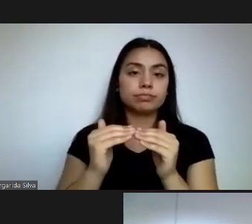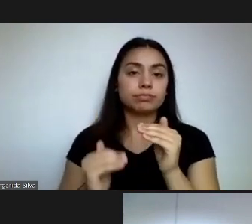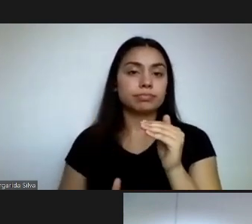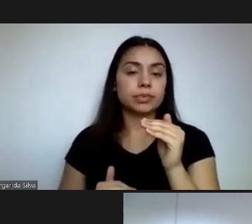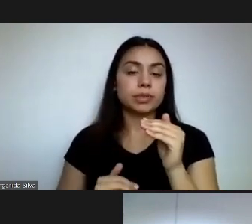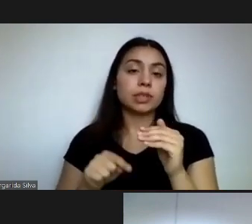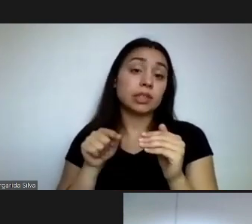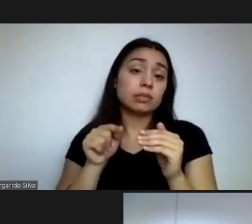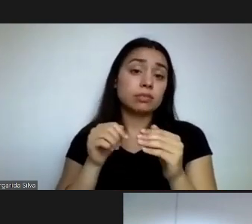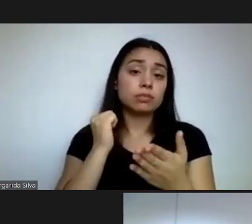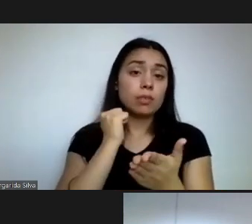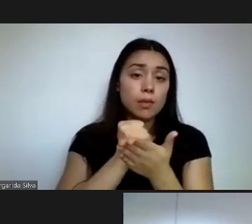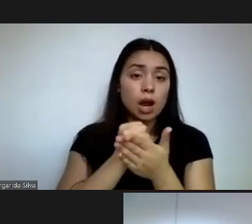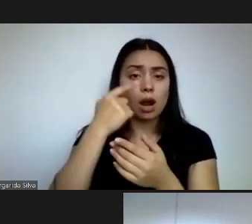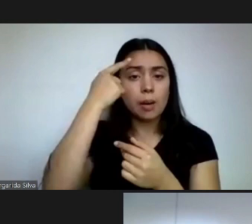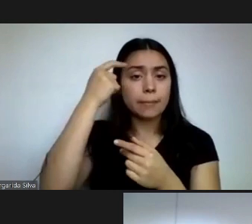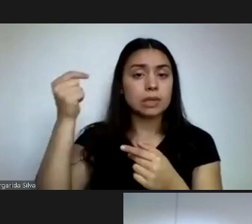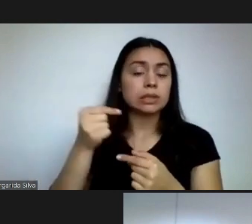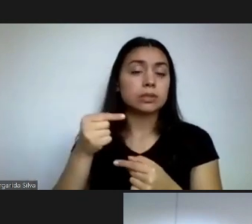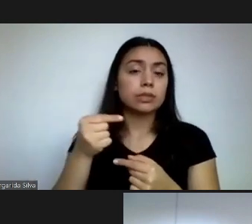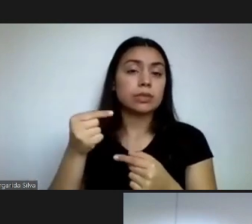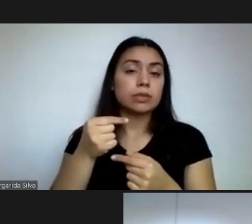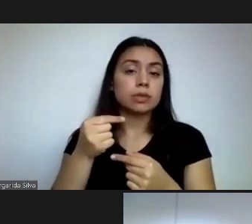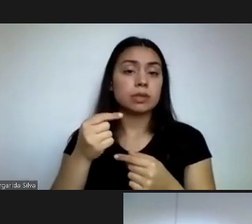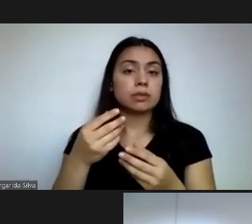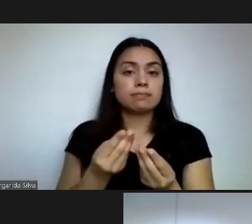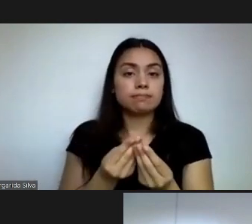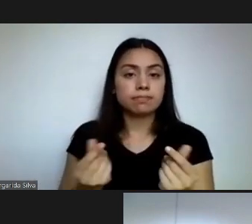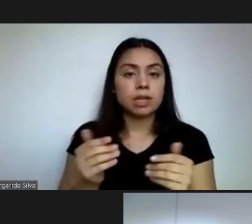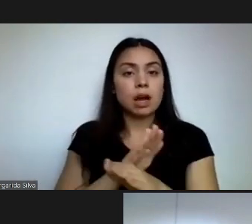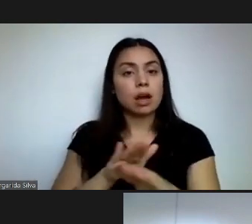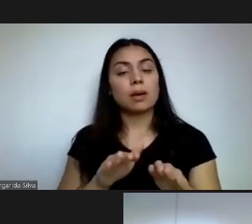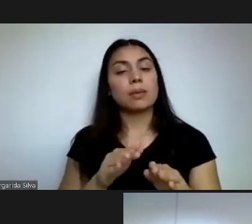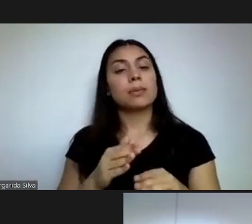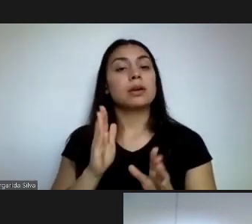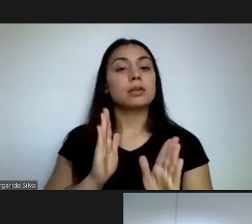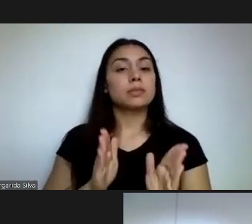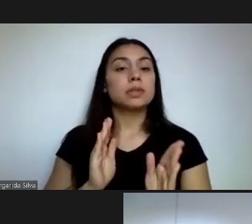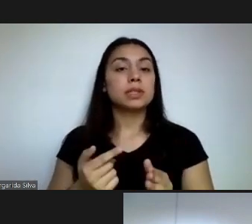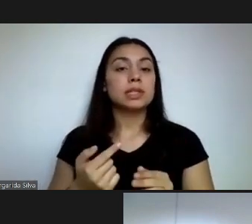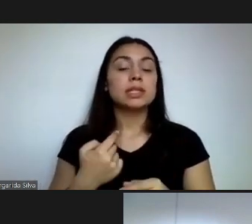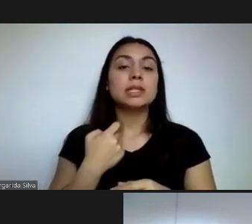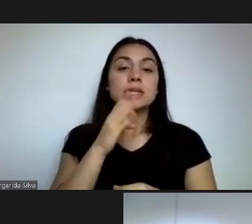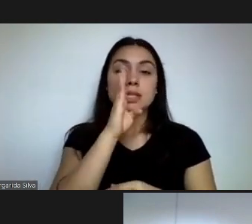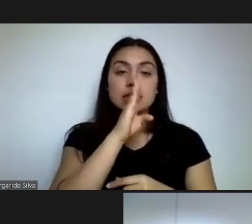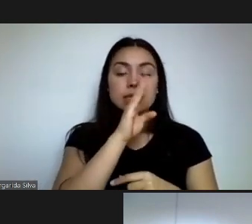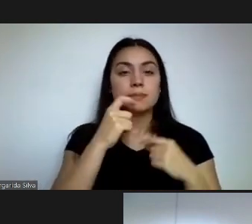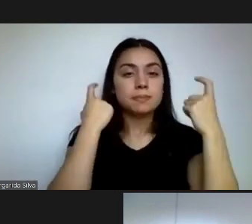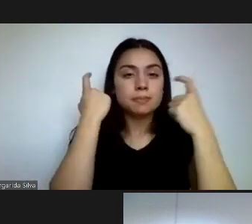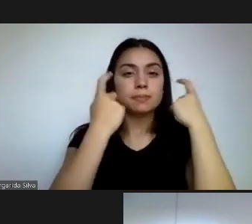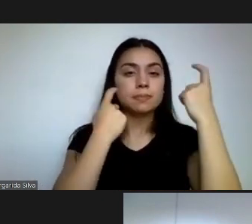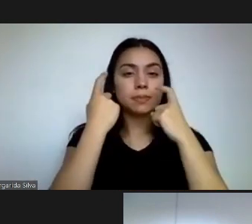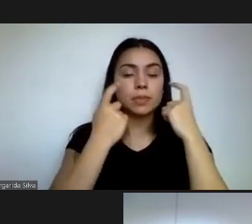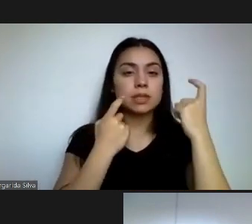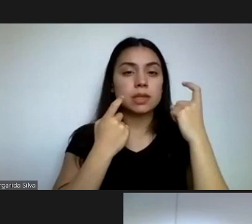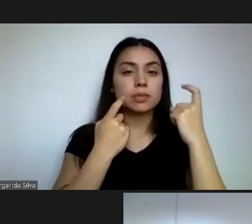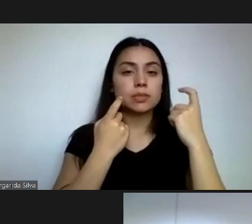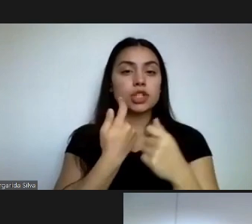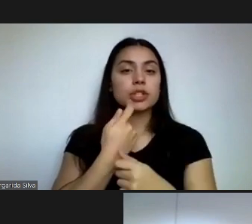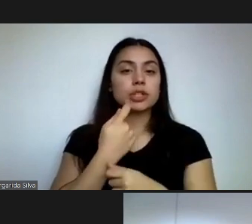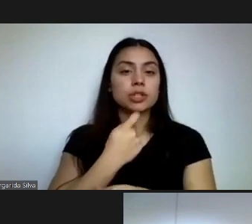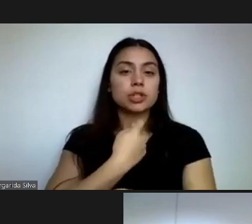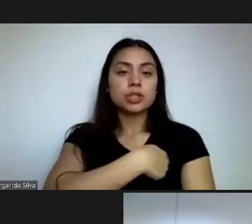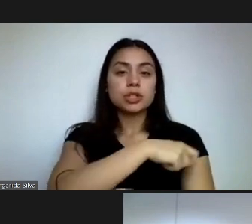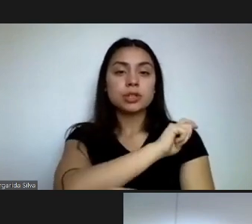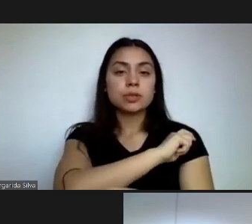estereótipo que deve ser desconstruído e que tem sido desconstruído ao longo do tempo. Porque se pensarmos, por exemplo, o catalão ou a própria língua turca, são